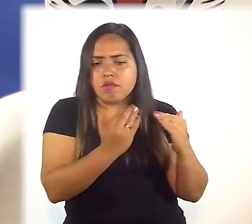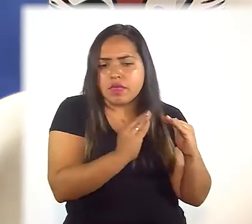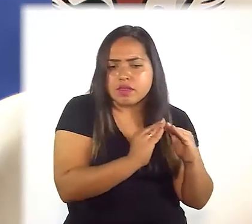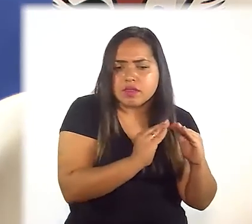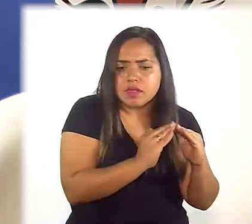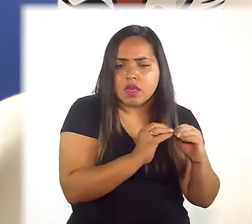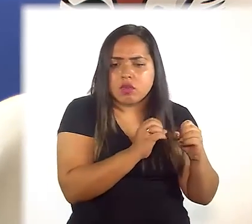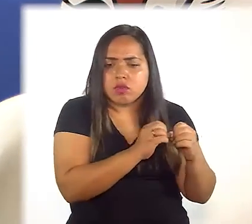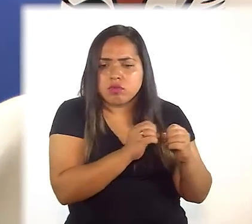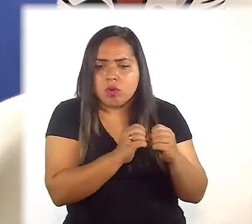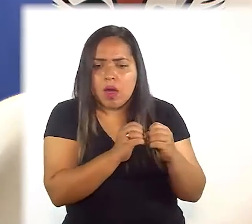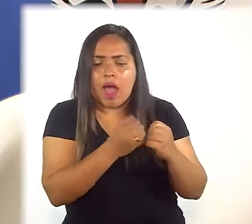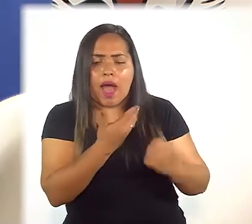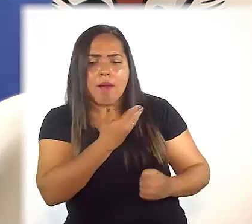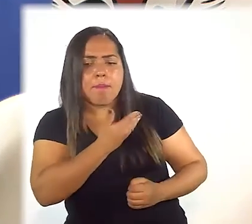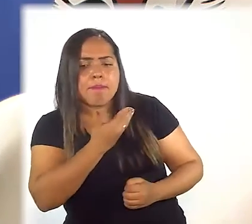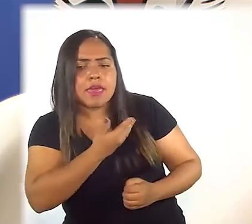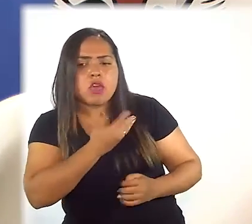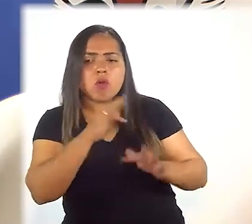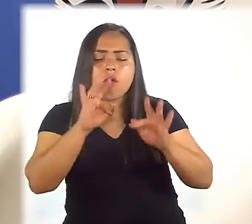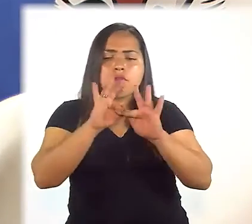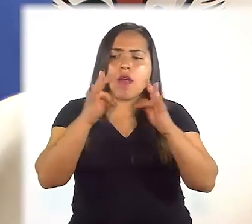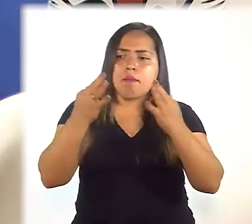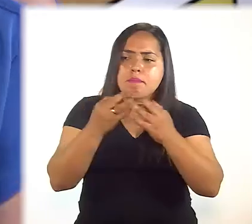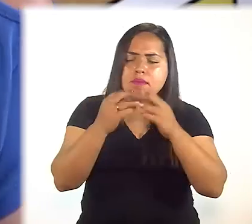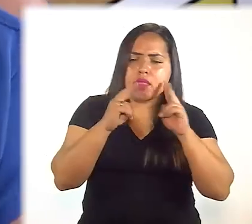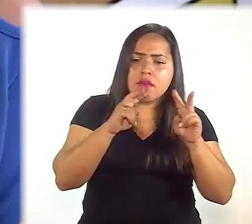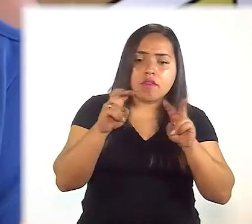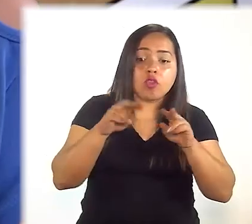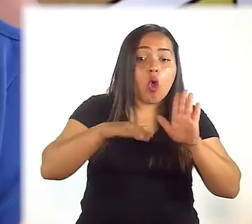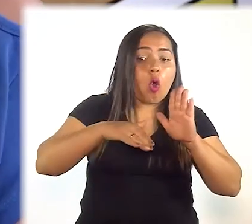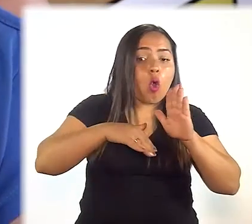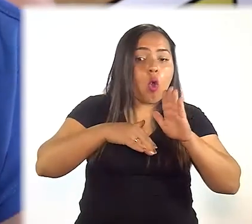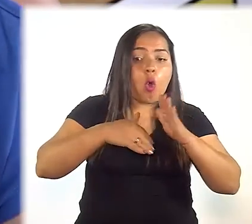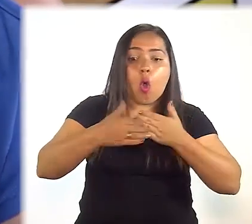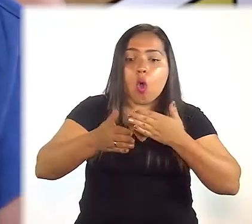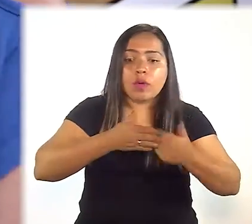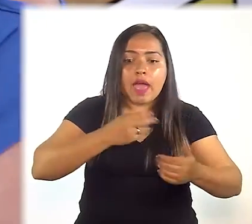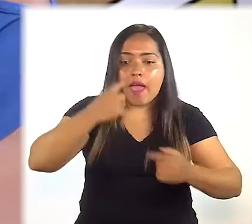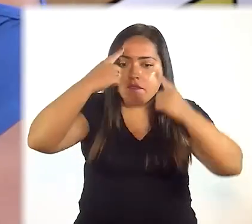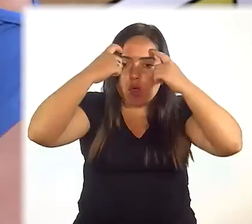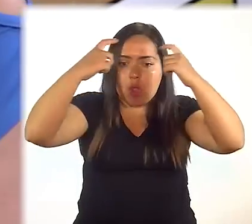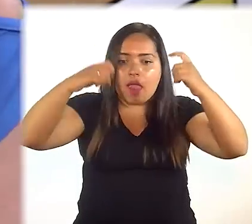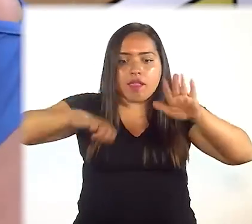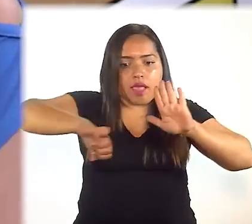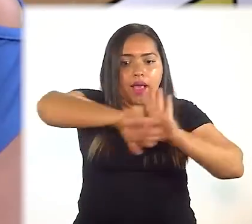está sofrendo a violência saiba como proceder, quem está